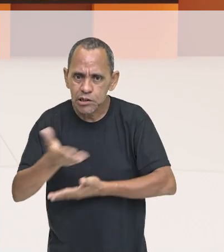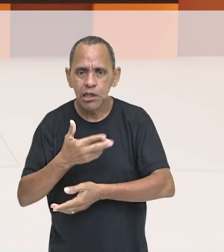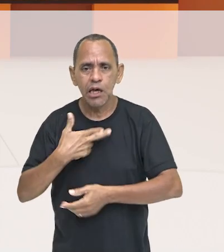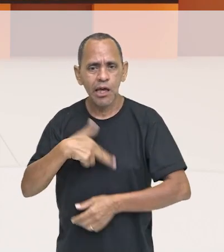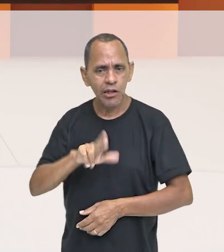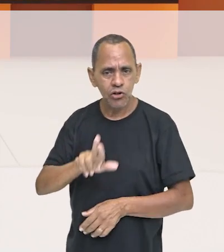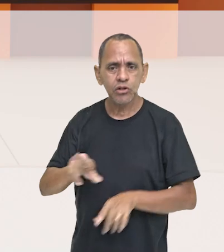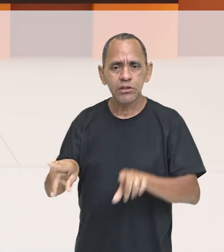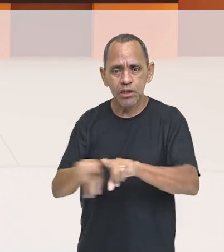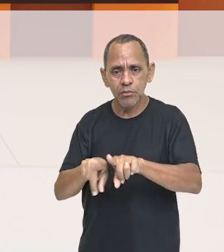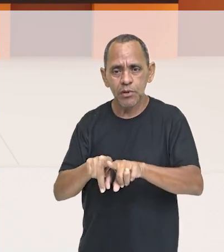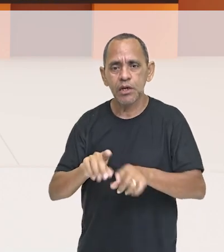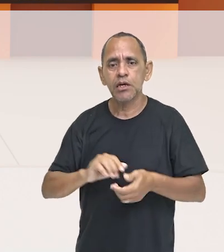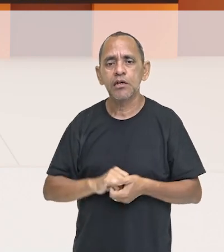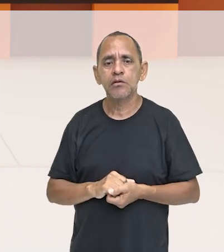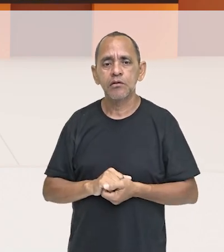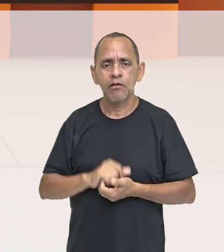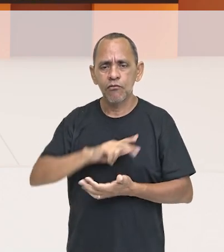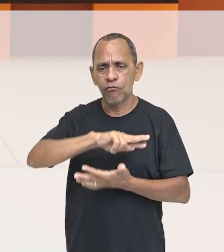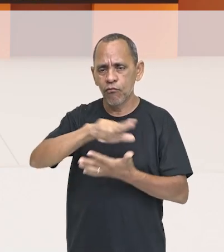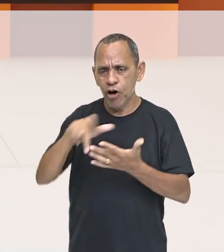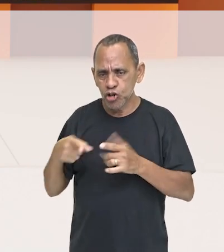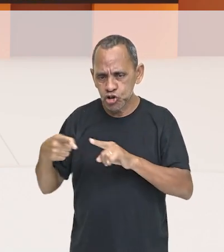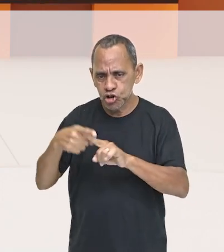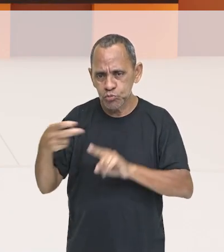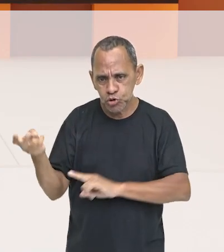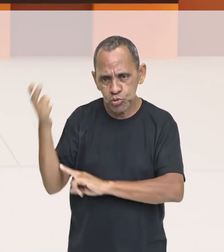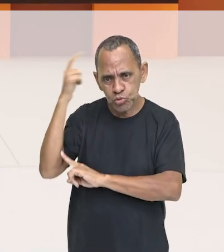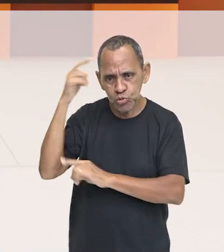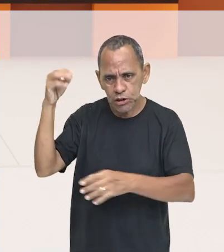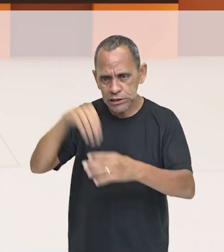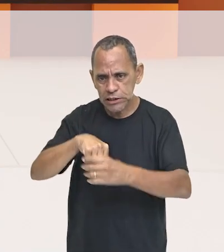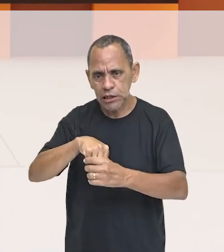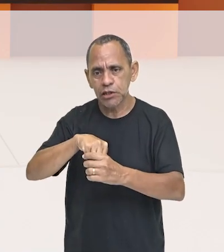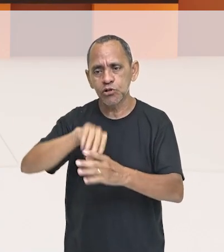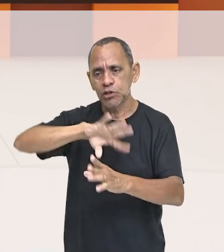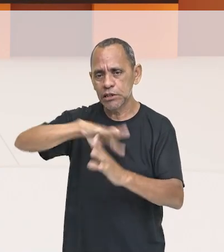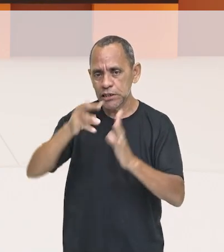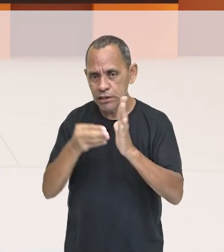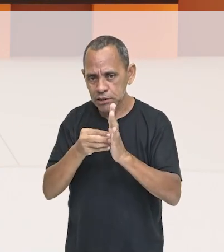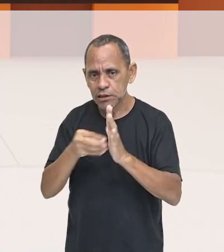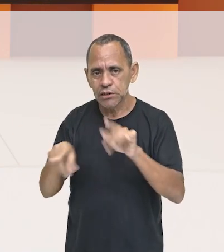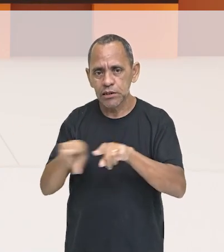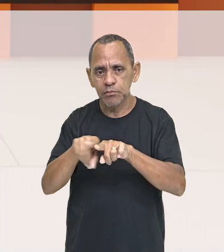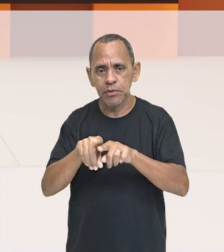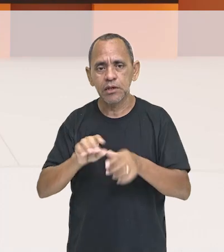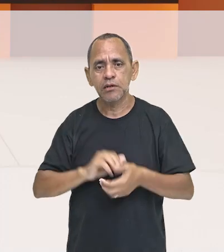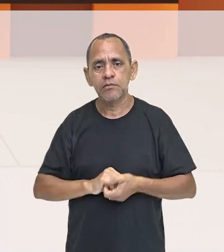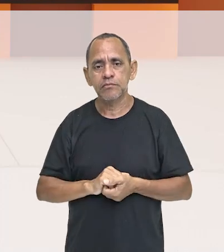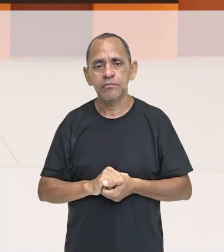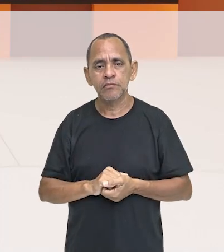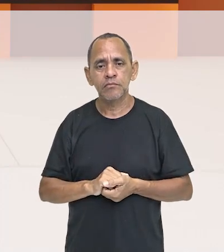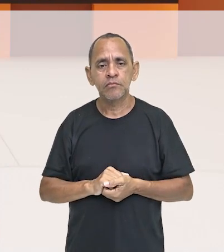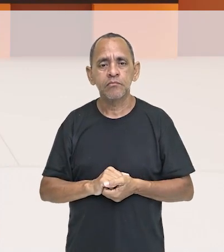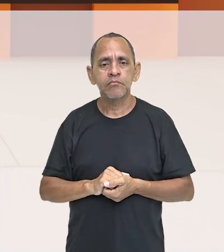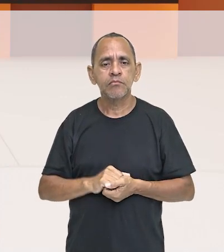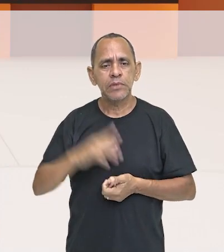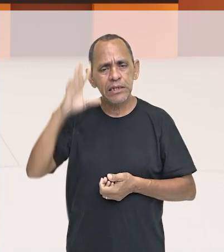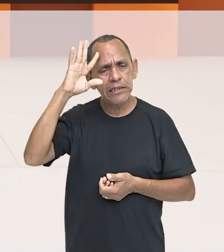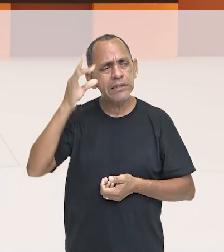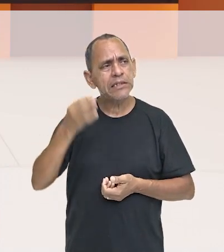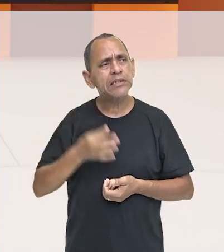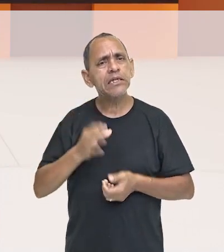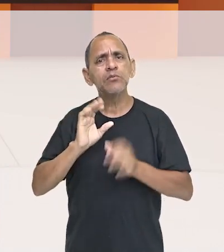interreligiosidade, nesse pluralismo cultural dentro da região amazônica, para nós nos